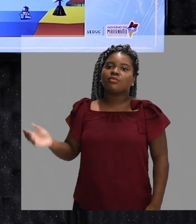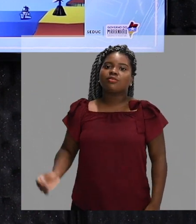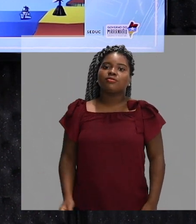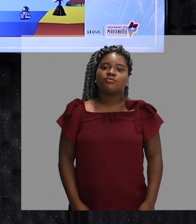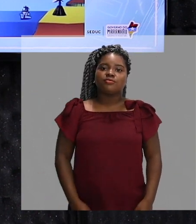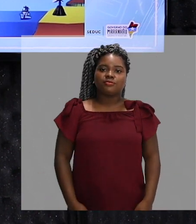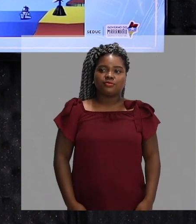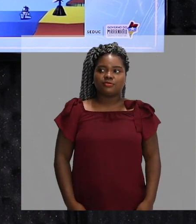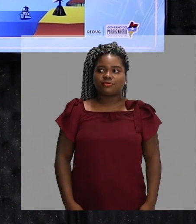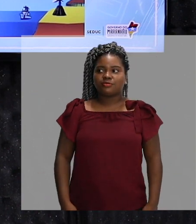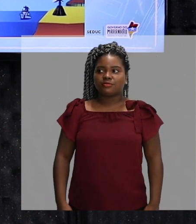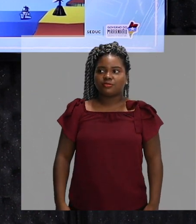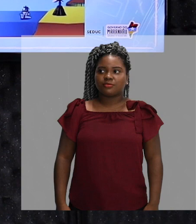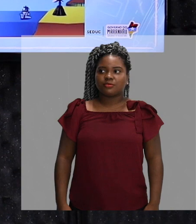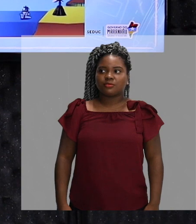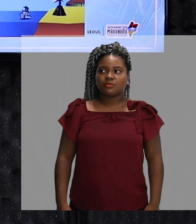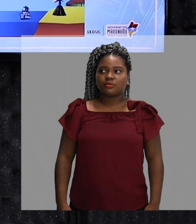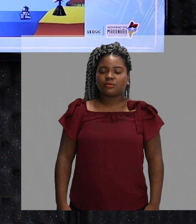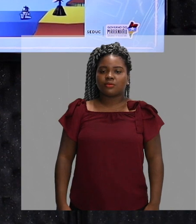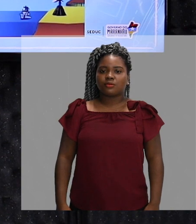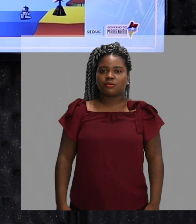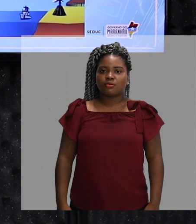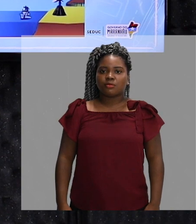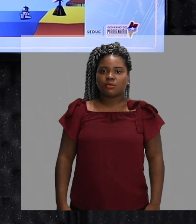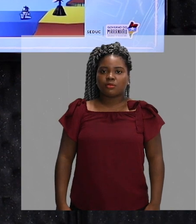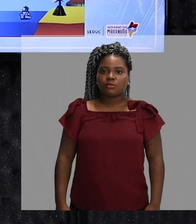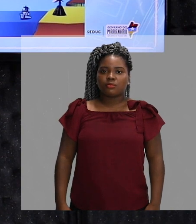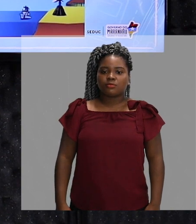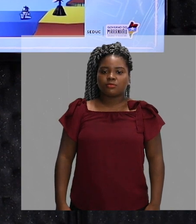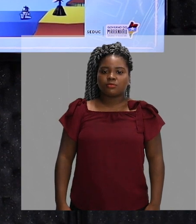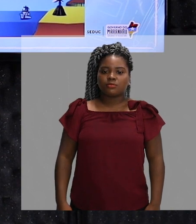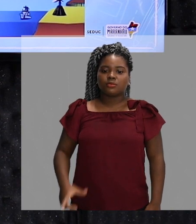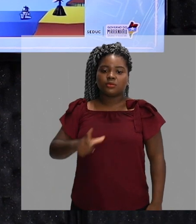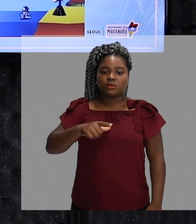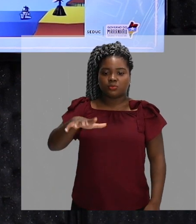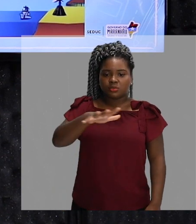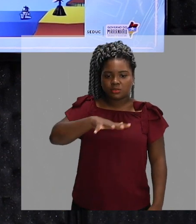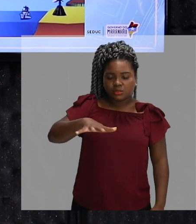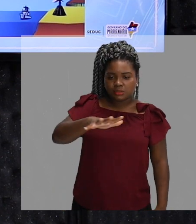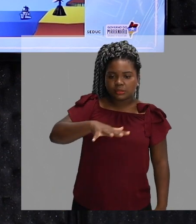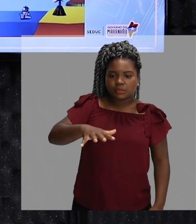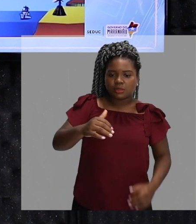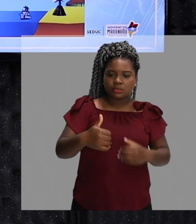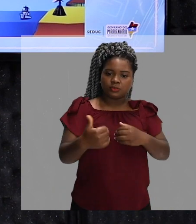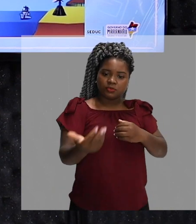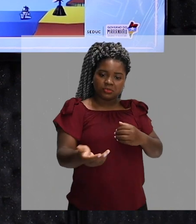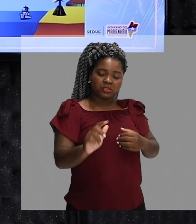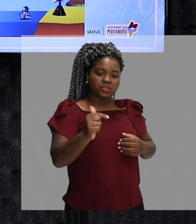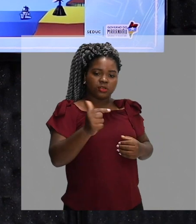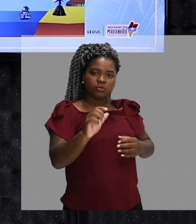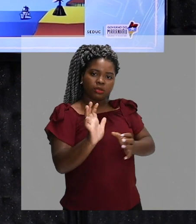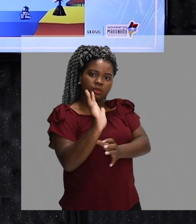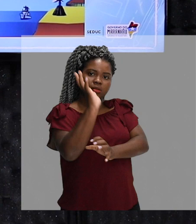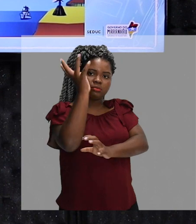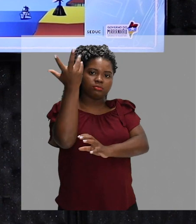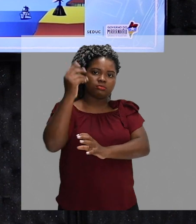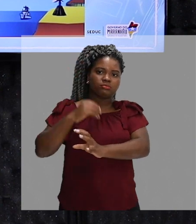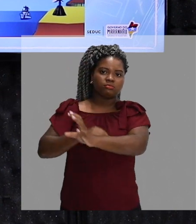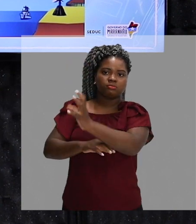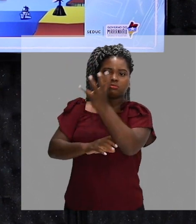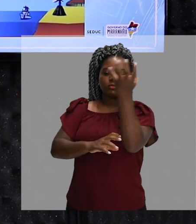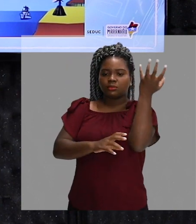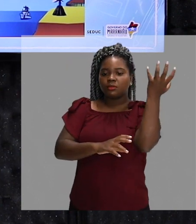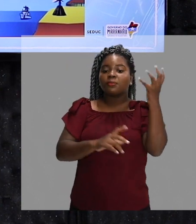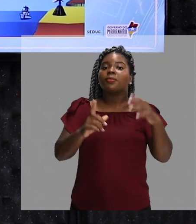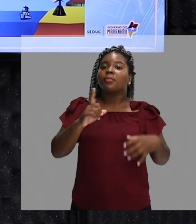vai ser refletida de diversas formas pela superfície. As áreas descobertas, sem vegetação, elas vão